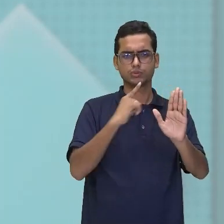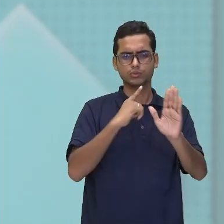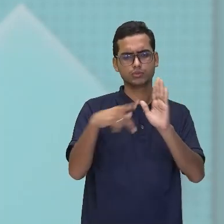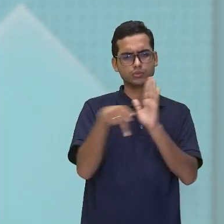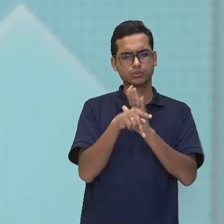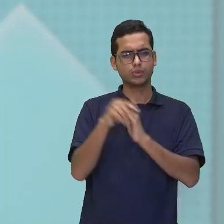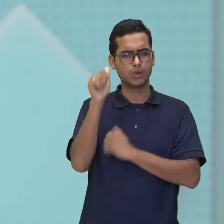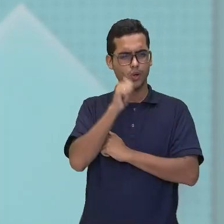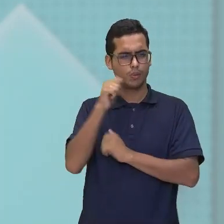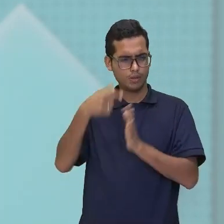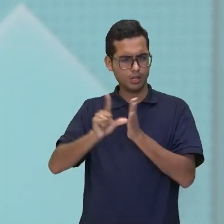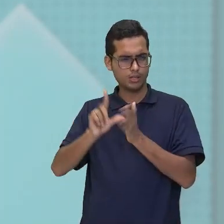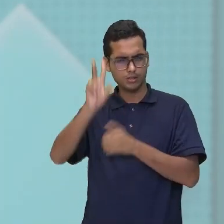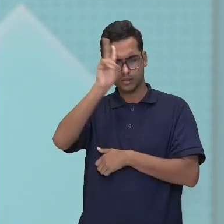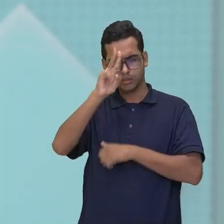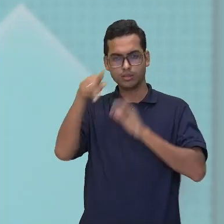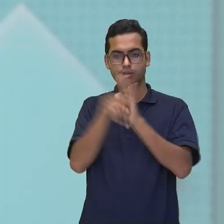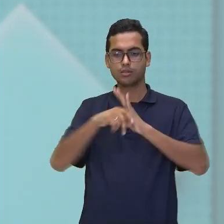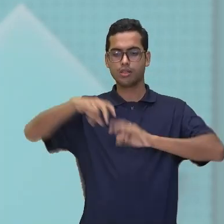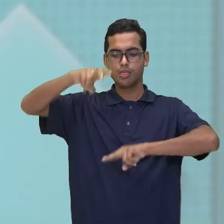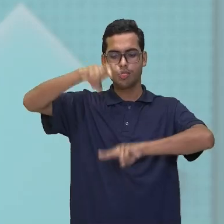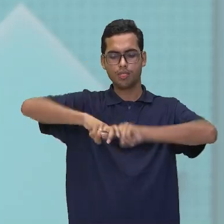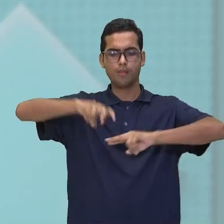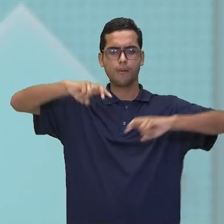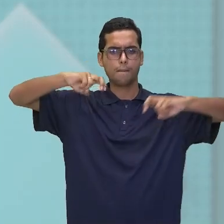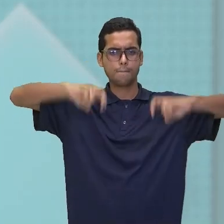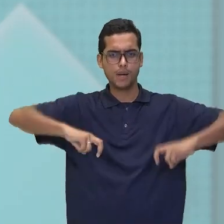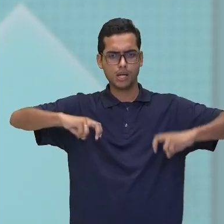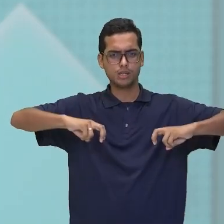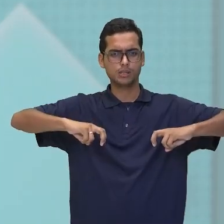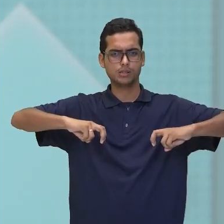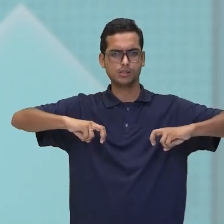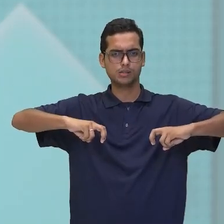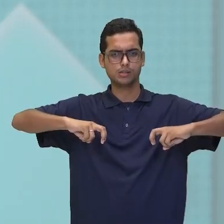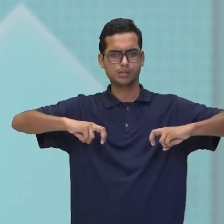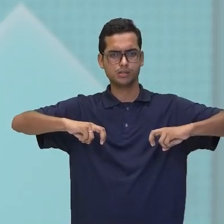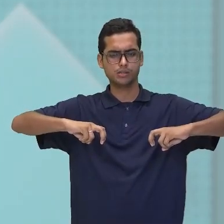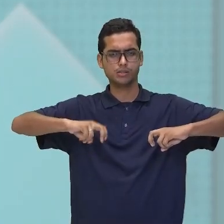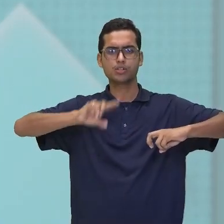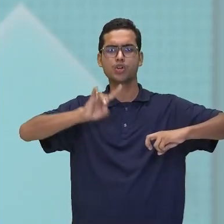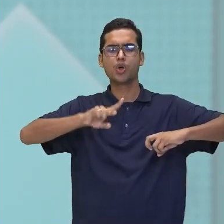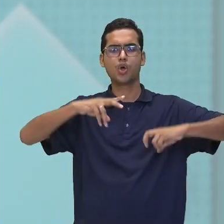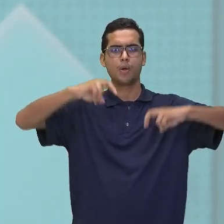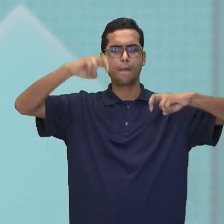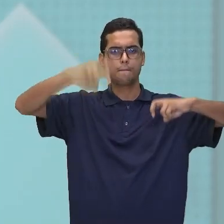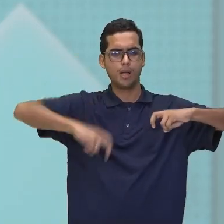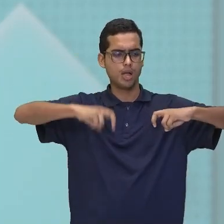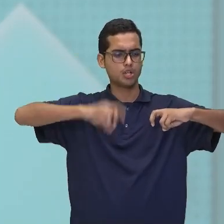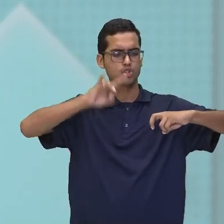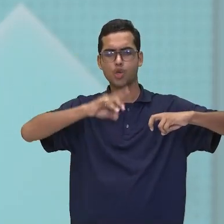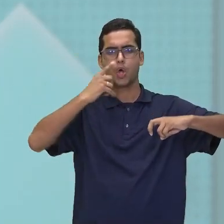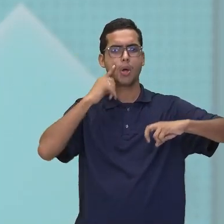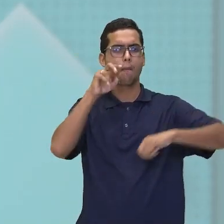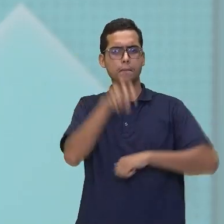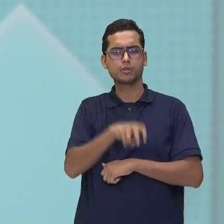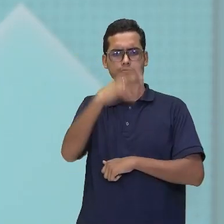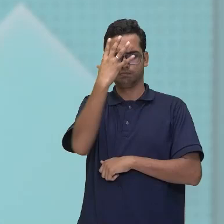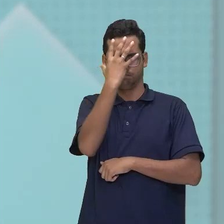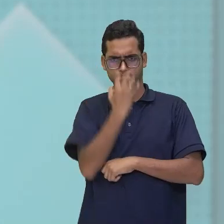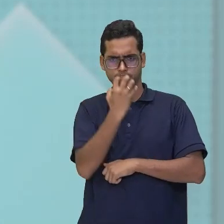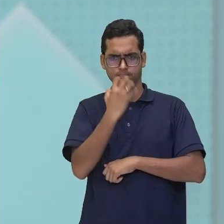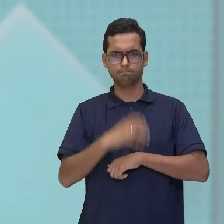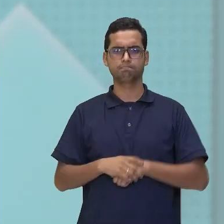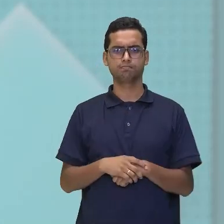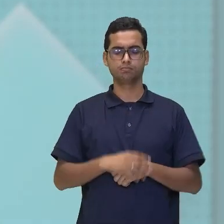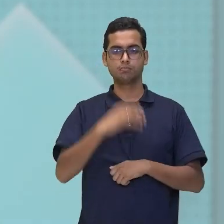Mabrovic, ela ficava ali sentada, tinha um roteiro, a performance dela era apenas ficar ali séria e